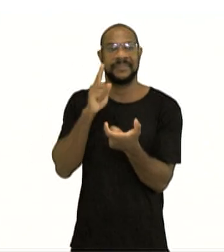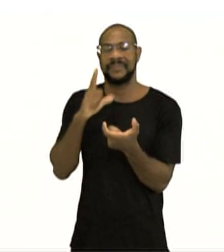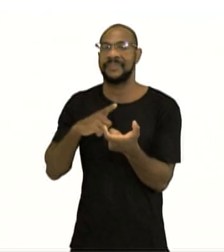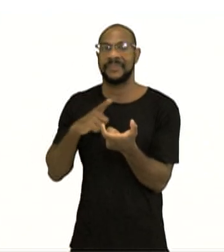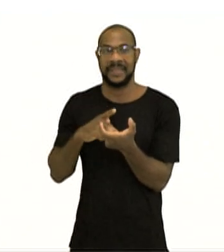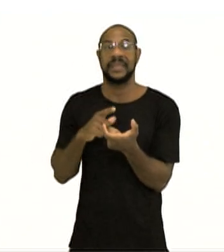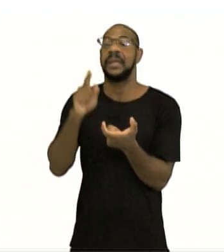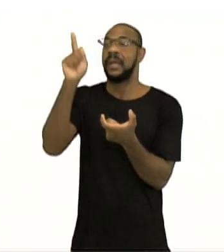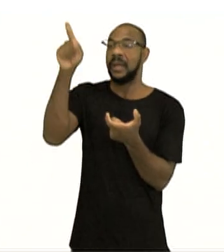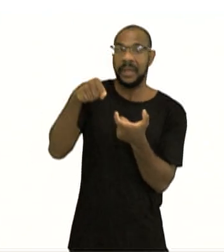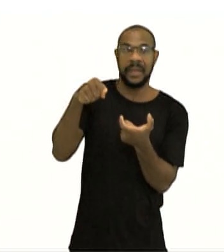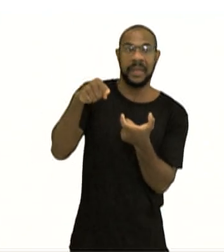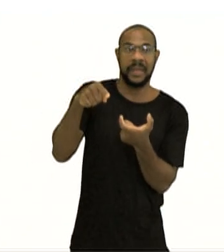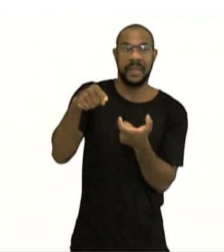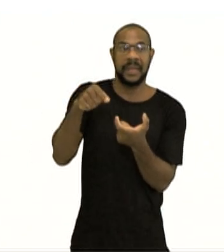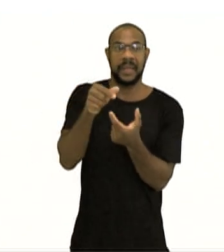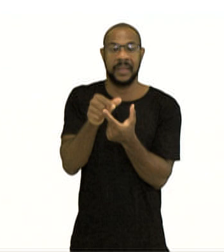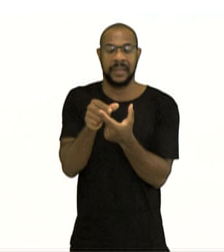o acento na